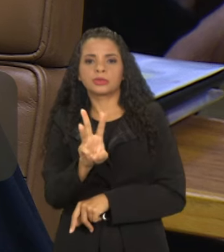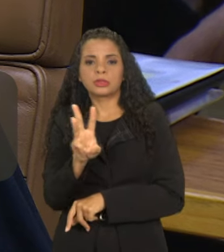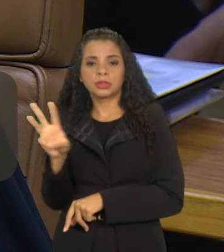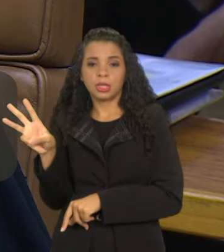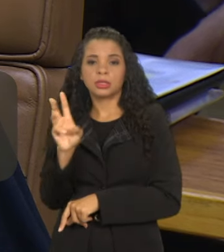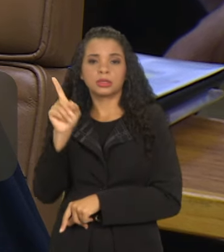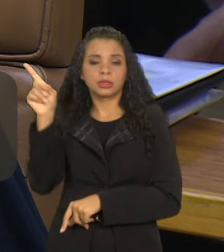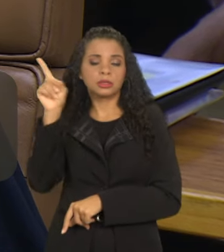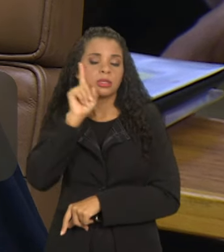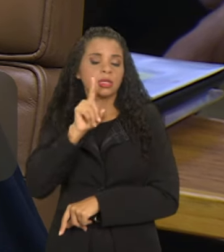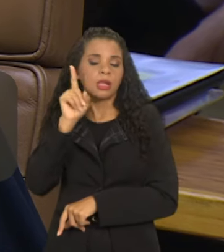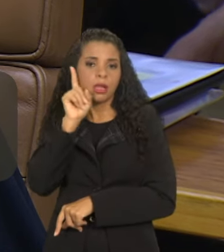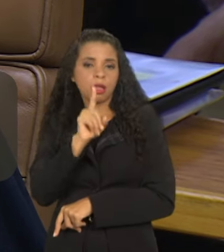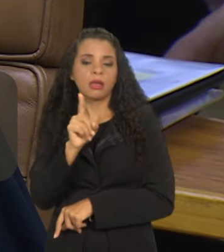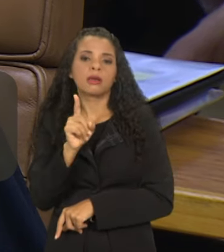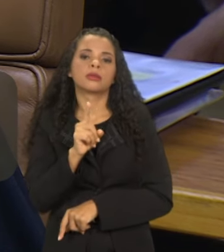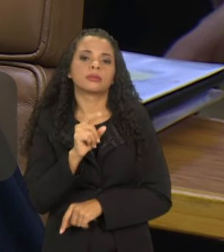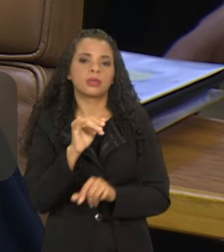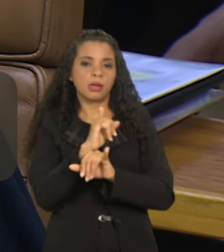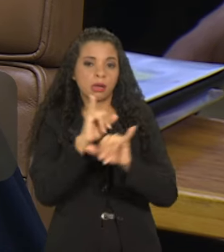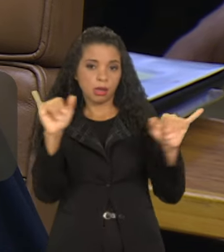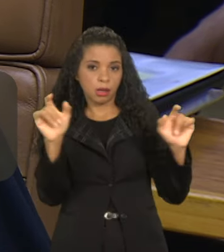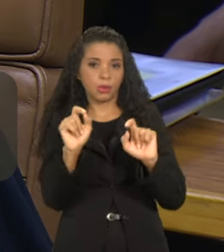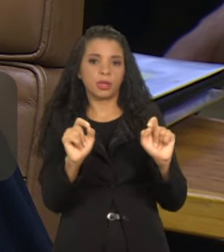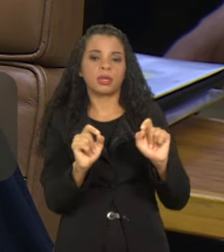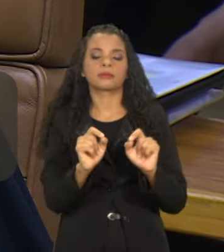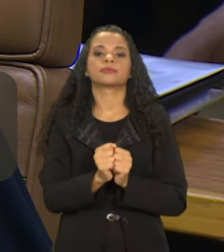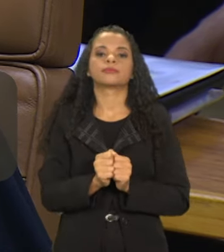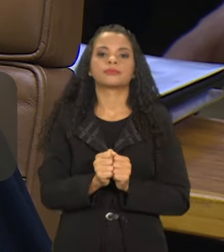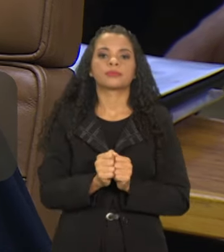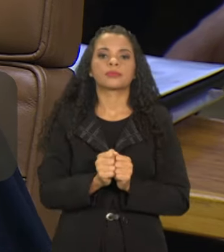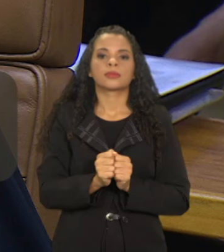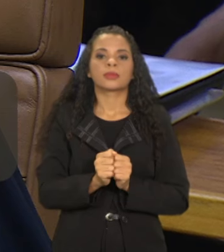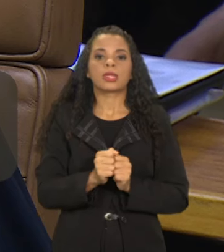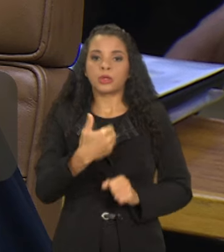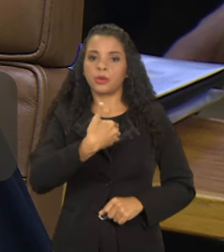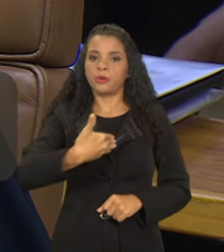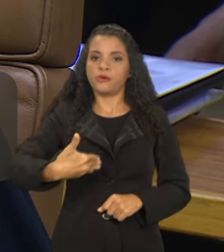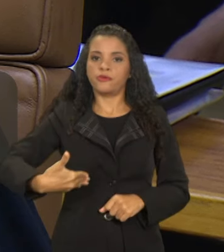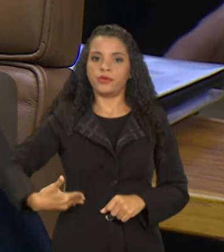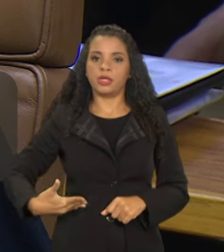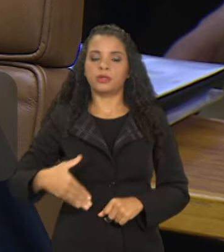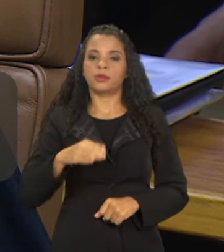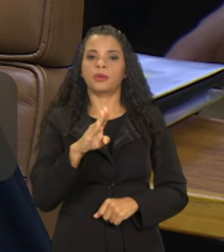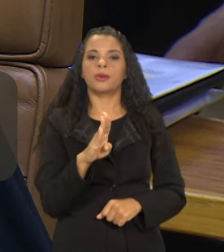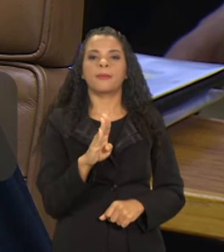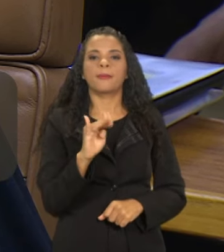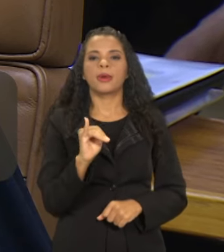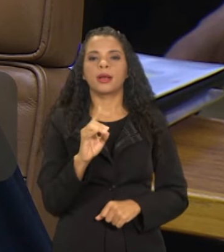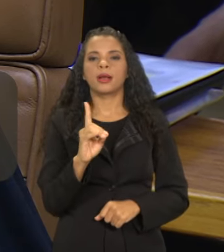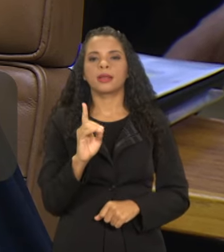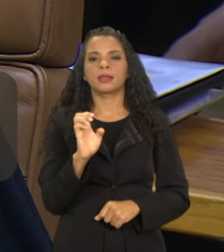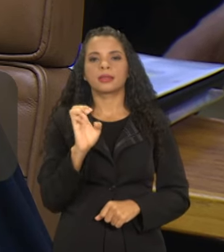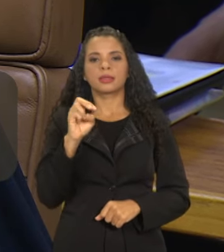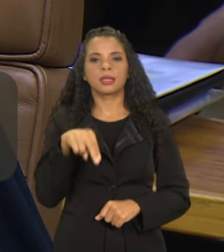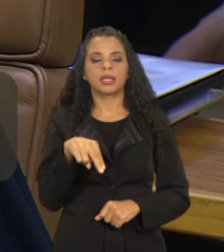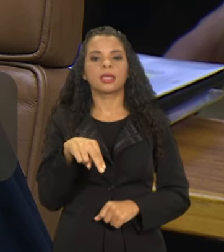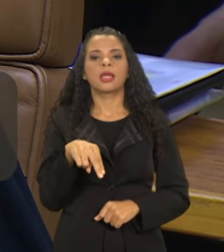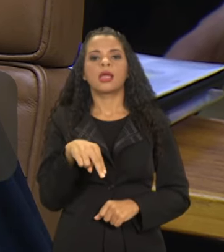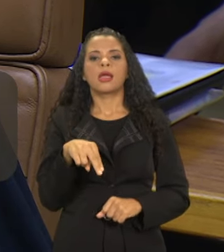2023, diz o comunicado. A administração Biden-Harris acabará com os requisitos de vacinação contra a Covid-19